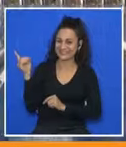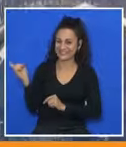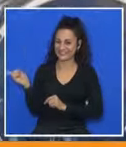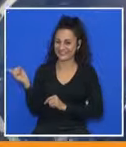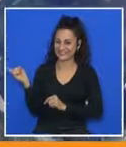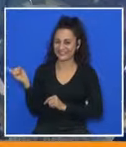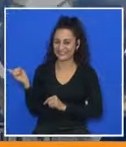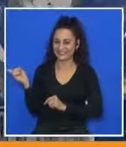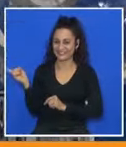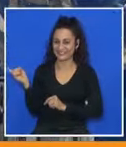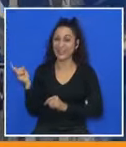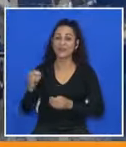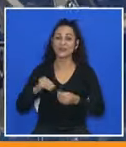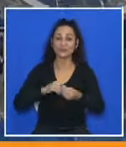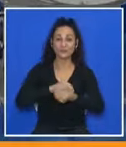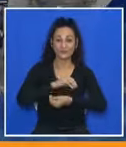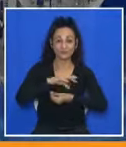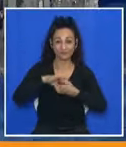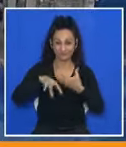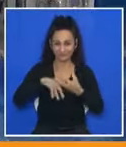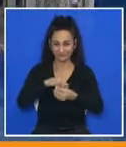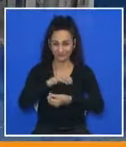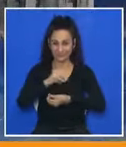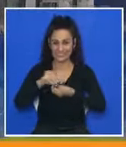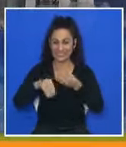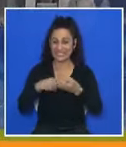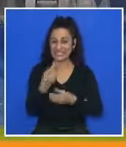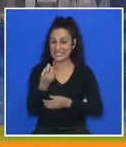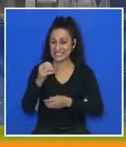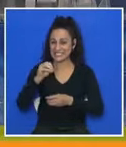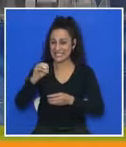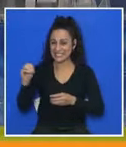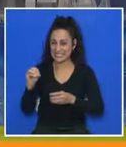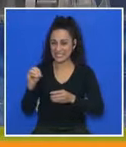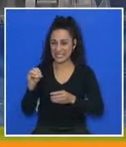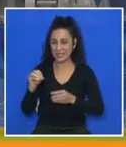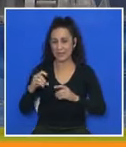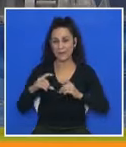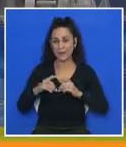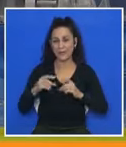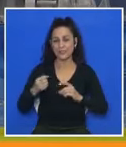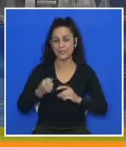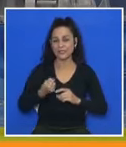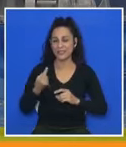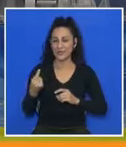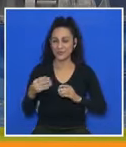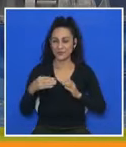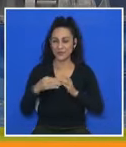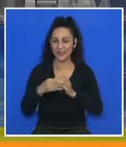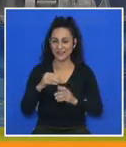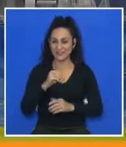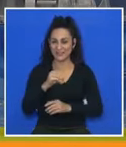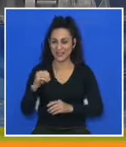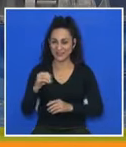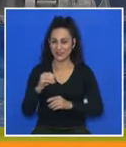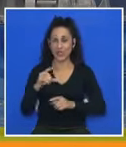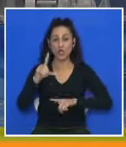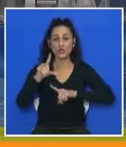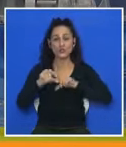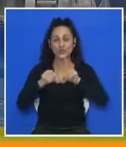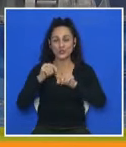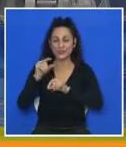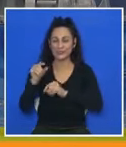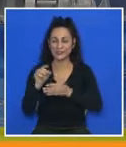Valendo. Globo carregado, embaralhando 100 bolas numeradas de 0 a 00. Sorteio